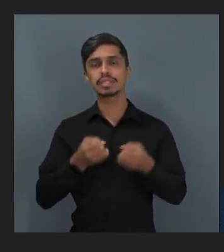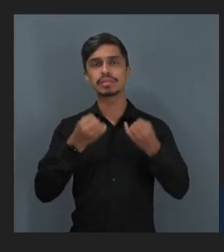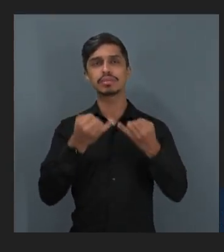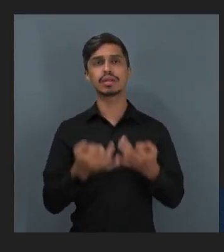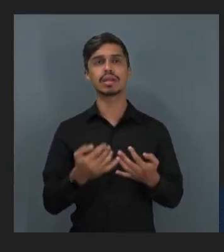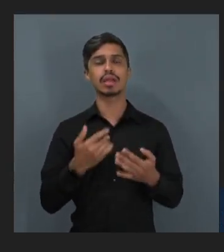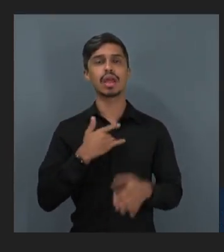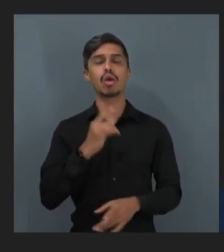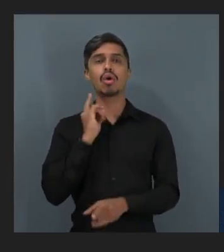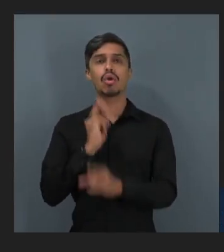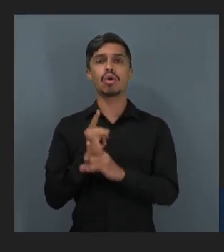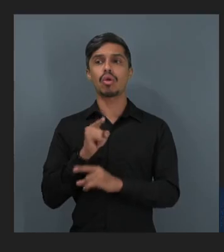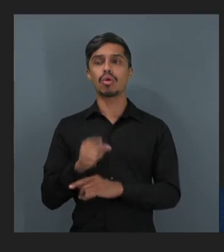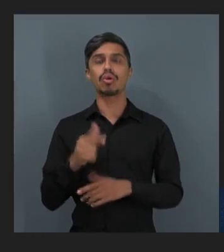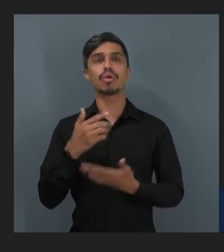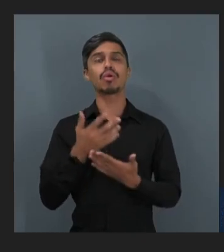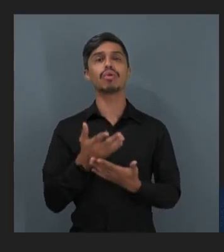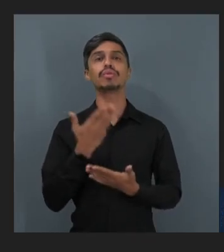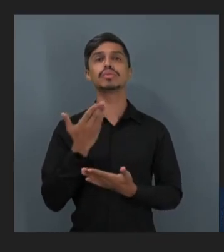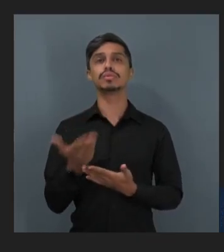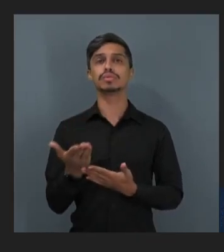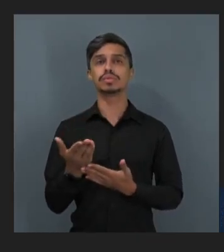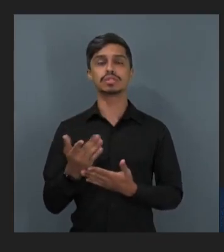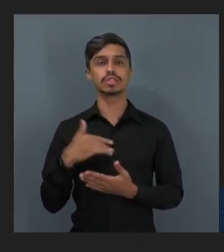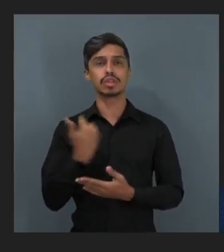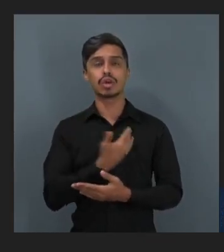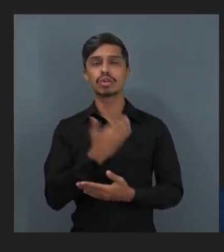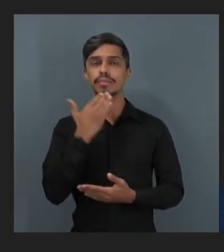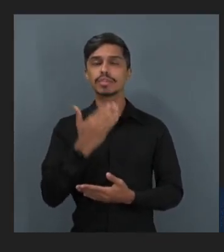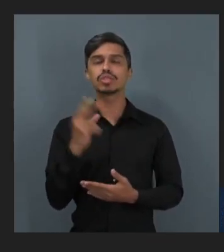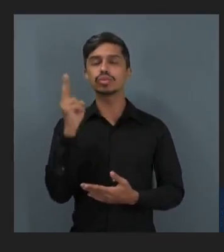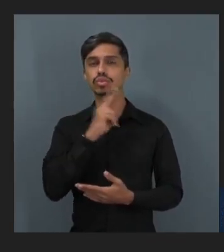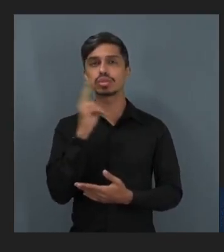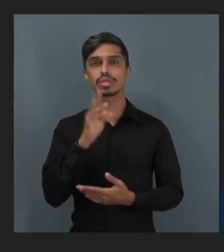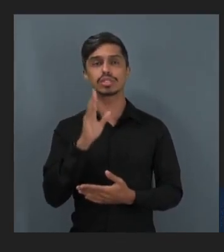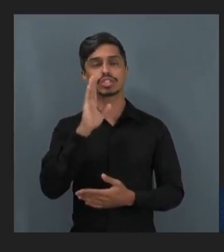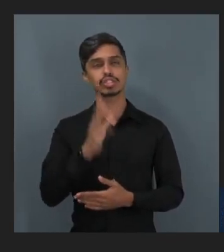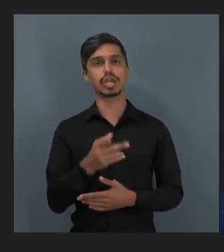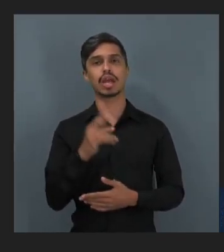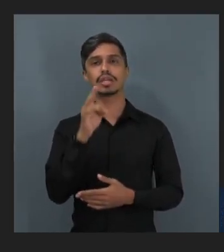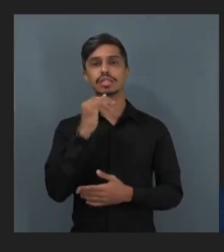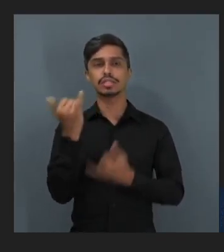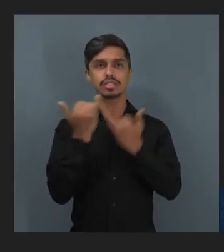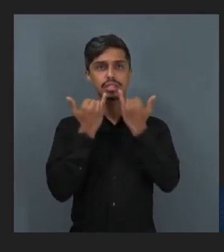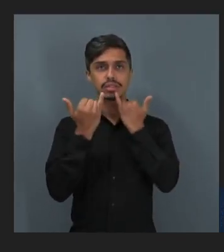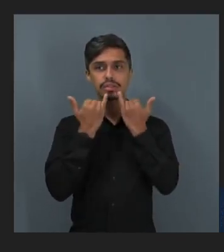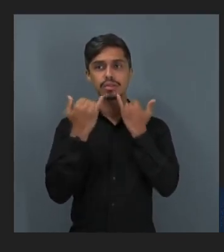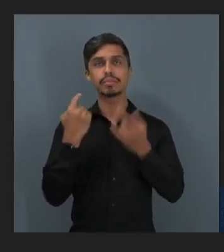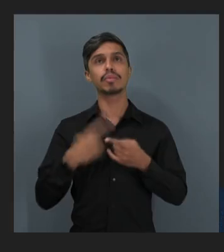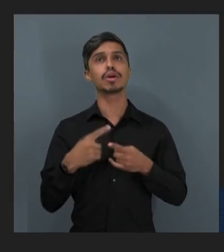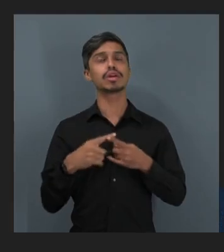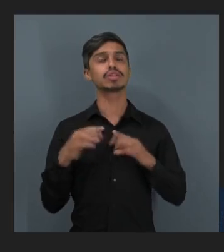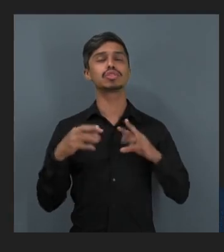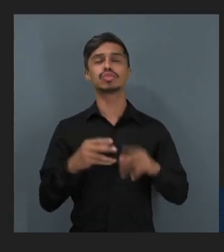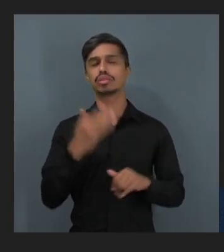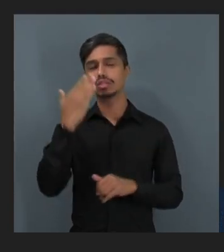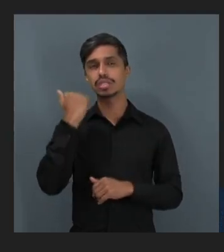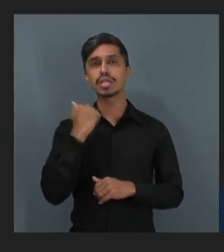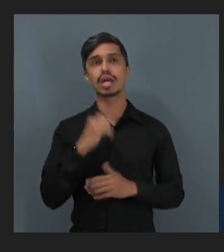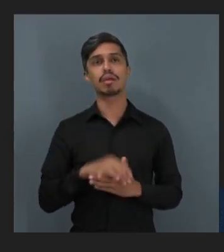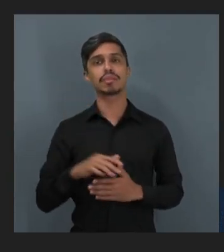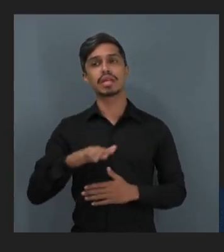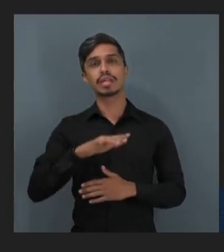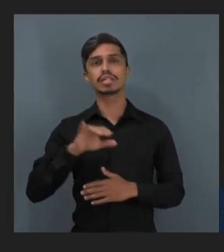tomei conhecimento no final de semana, já entramos com um pedido urgente de informações, porque todo mundo sabe sobre